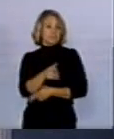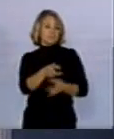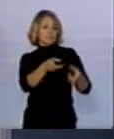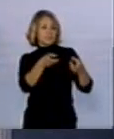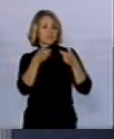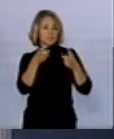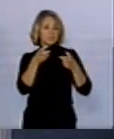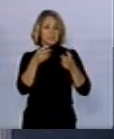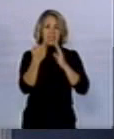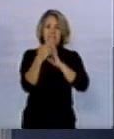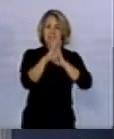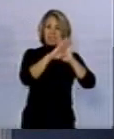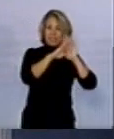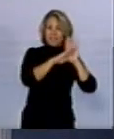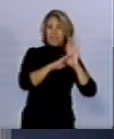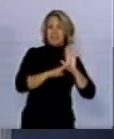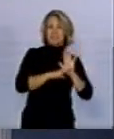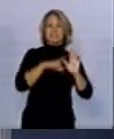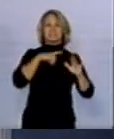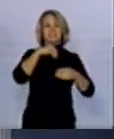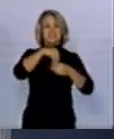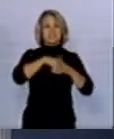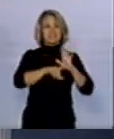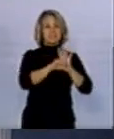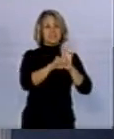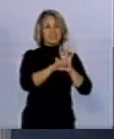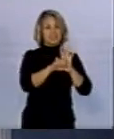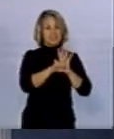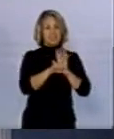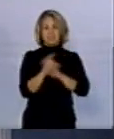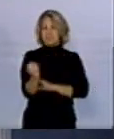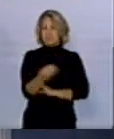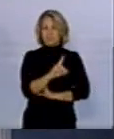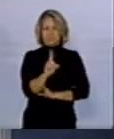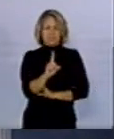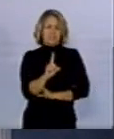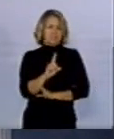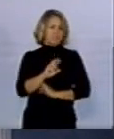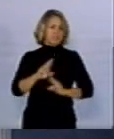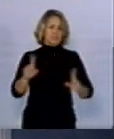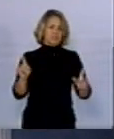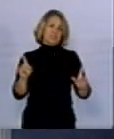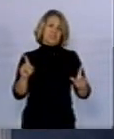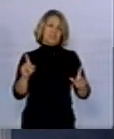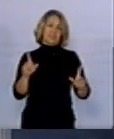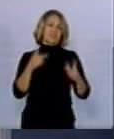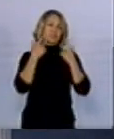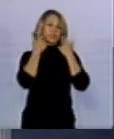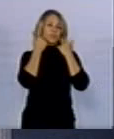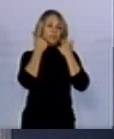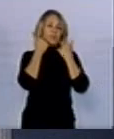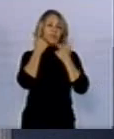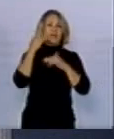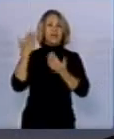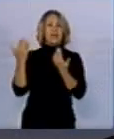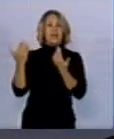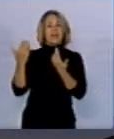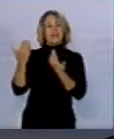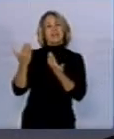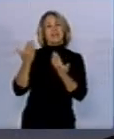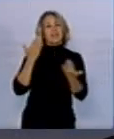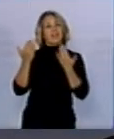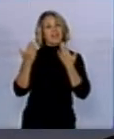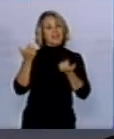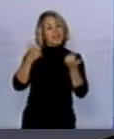esse tipo de regras que existem na lei do SEAC, não são novidade, não são nada estranho. Analisamos três países, Alemanha,